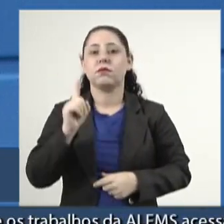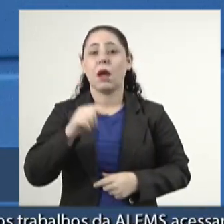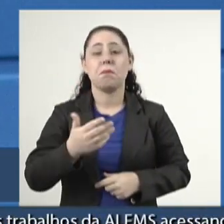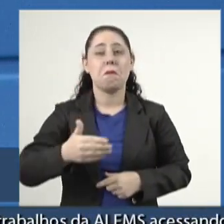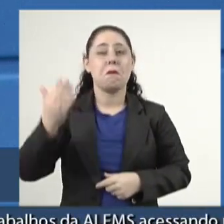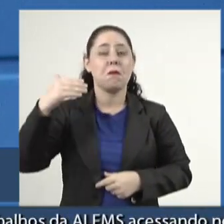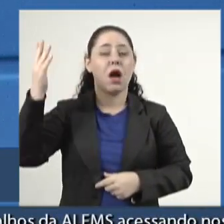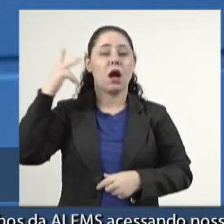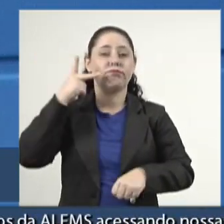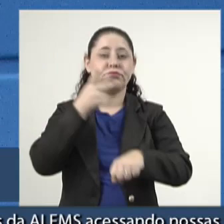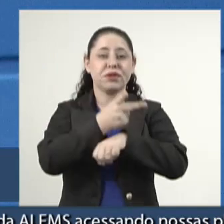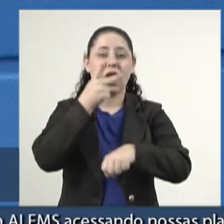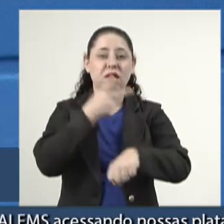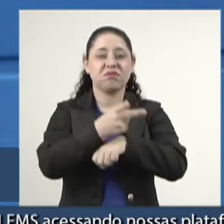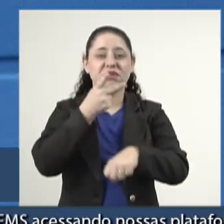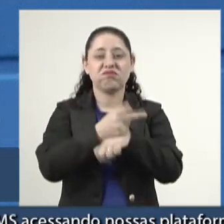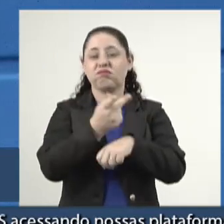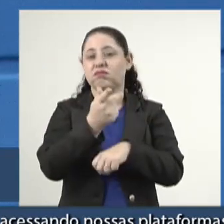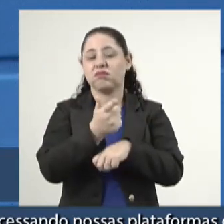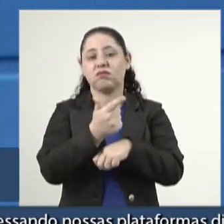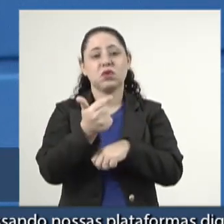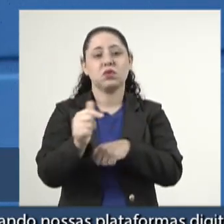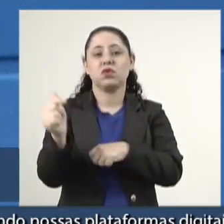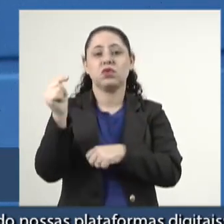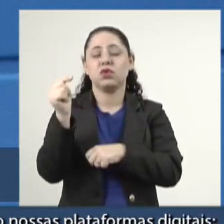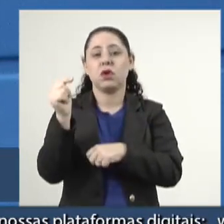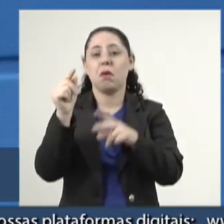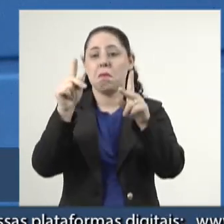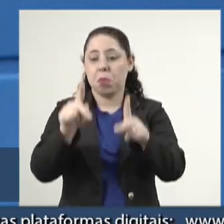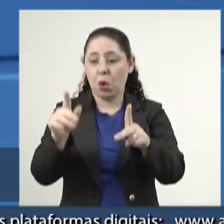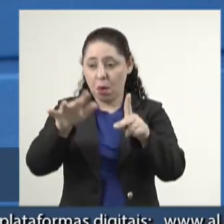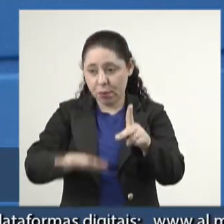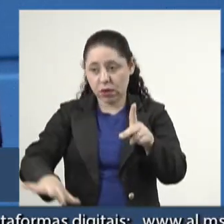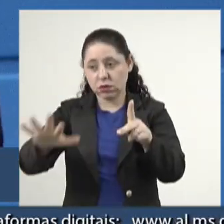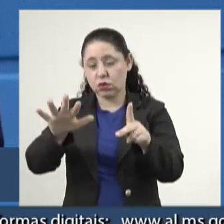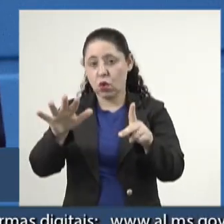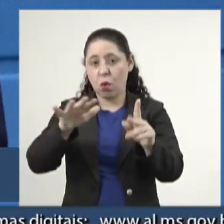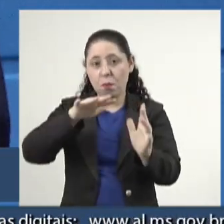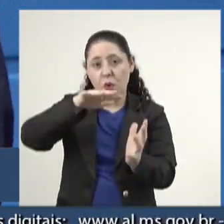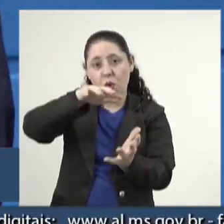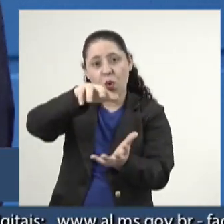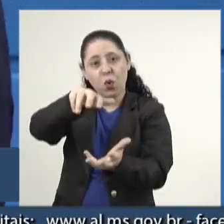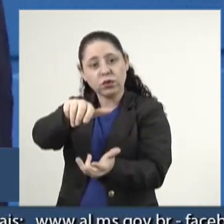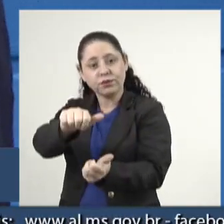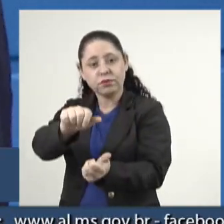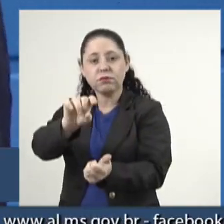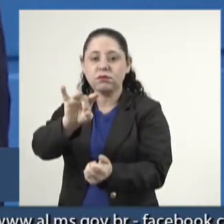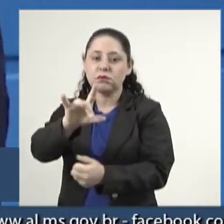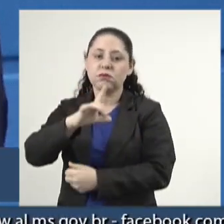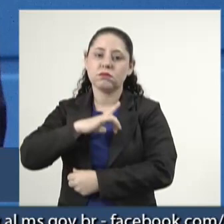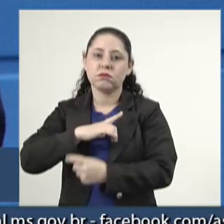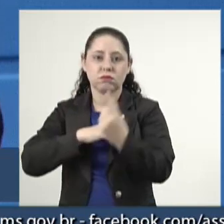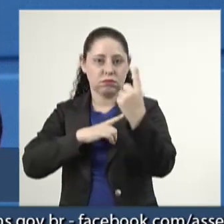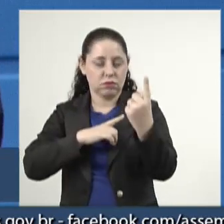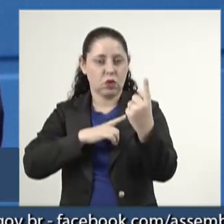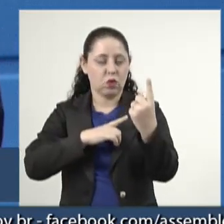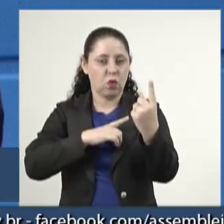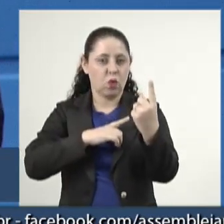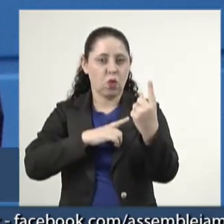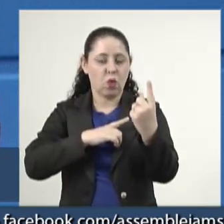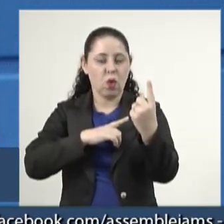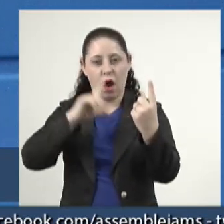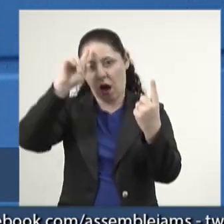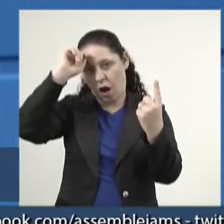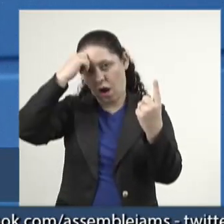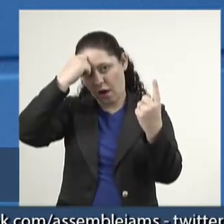da pedra, não tinha a população do mundo, só tinha um continente, que era o